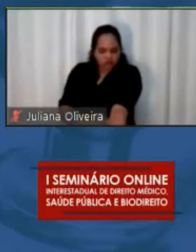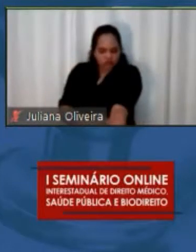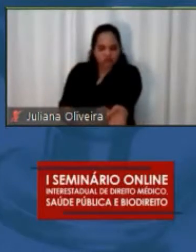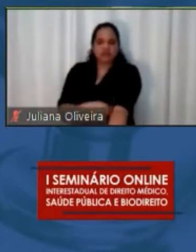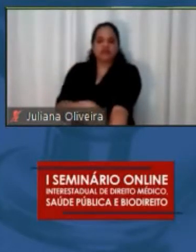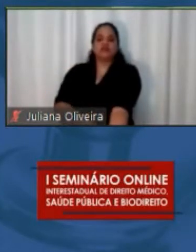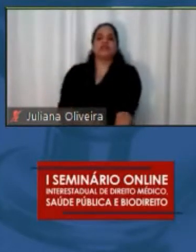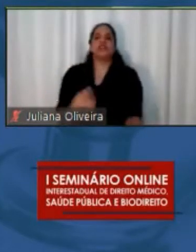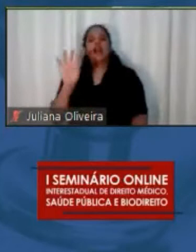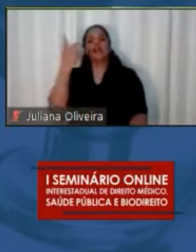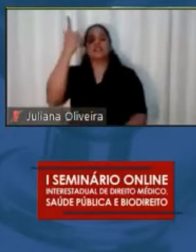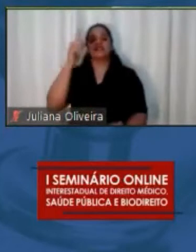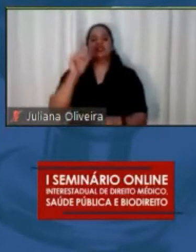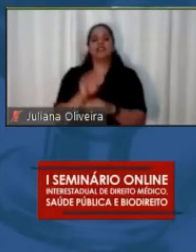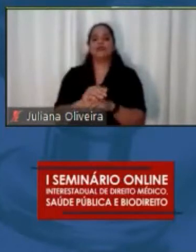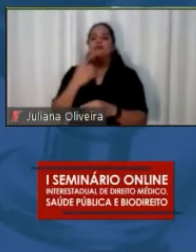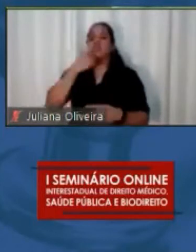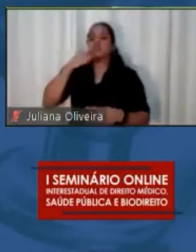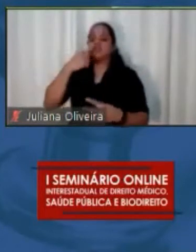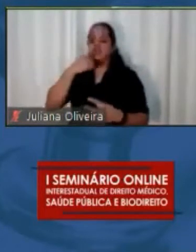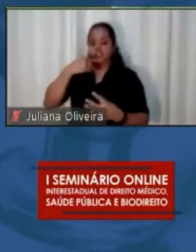elas impactam